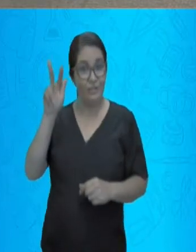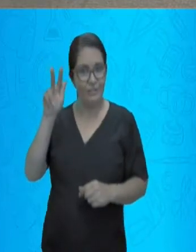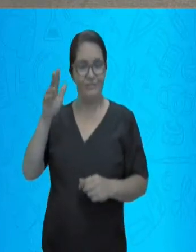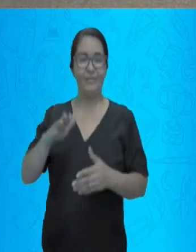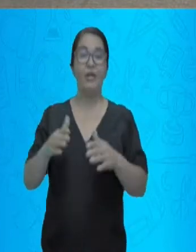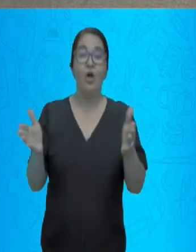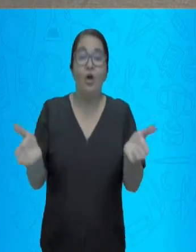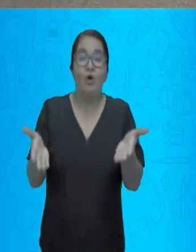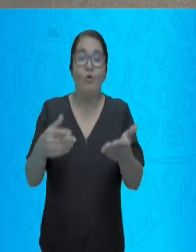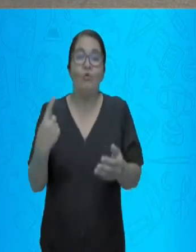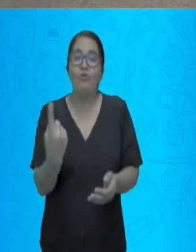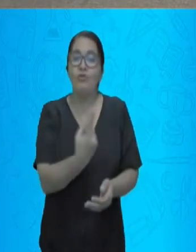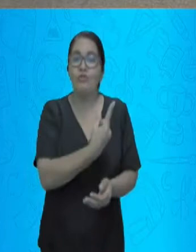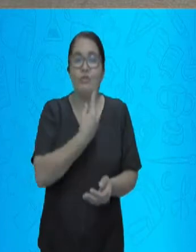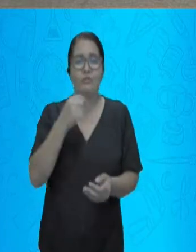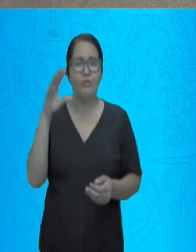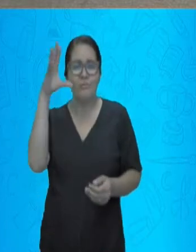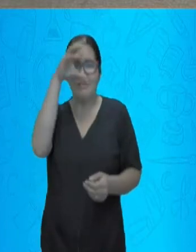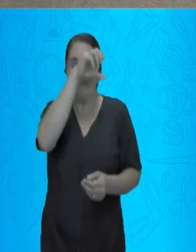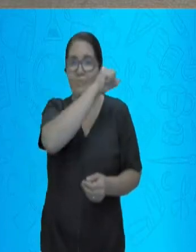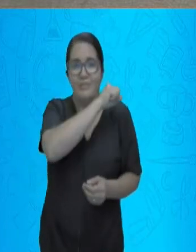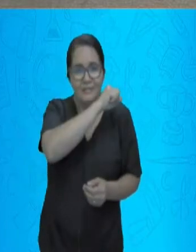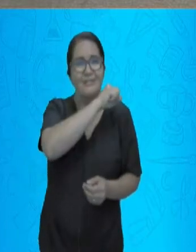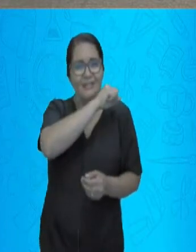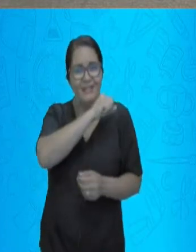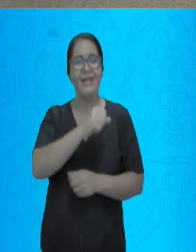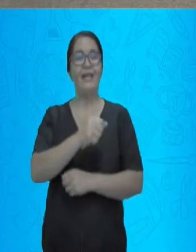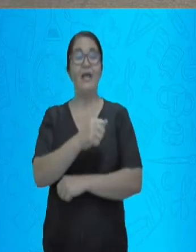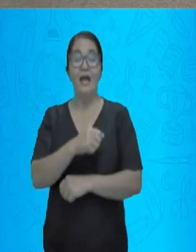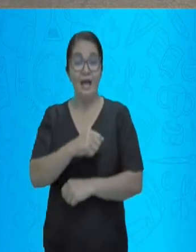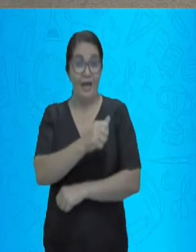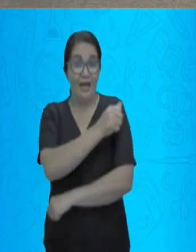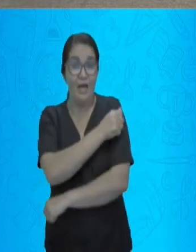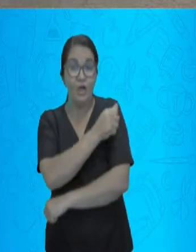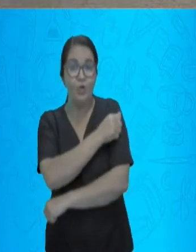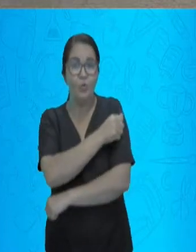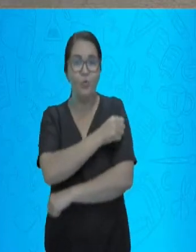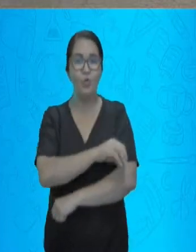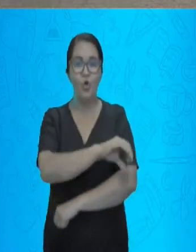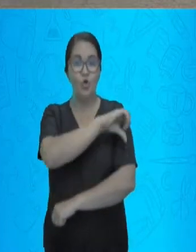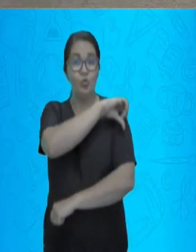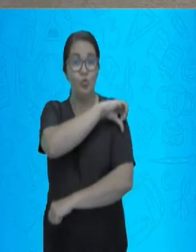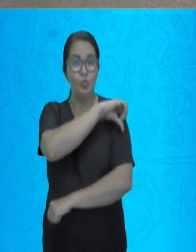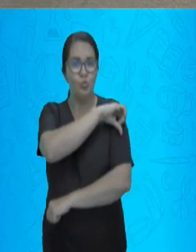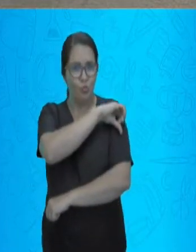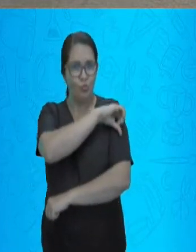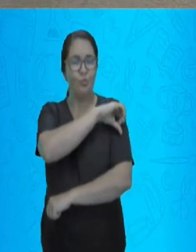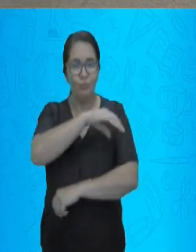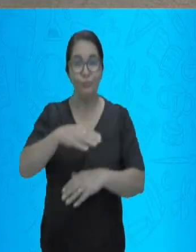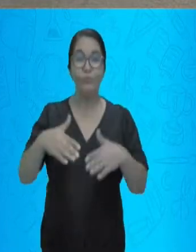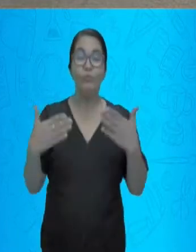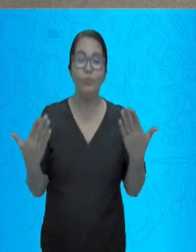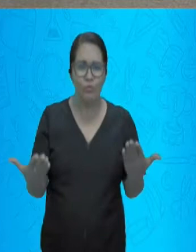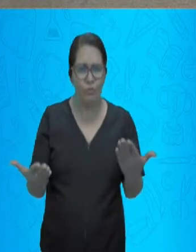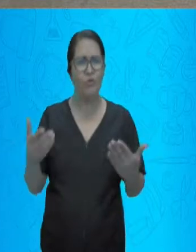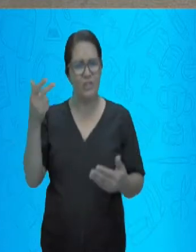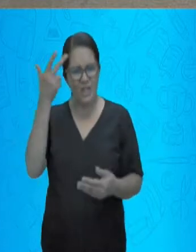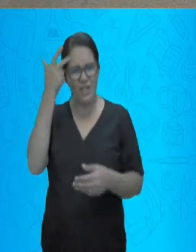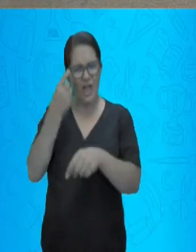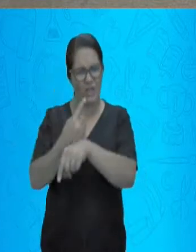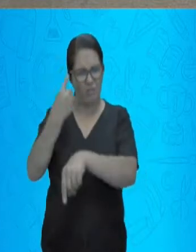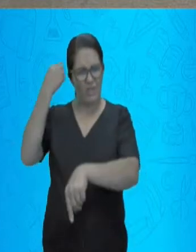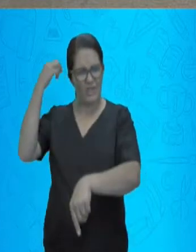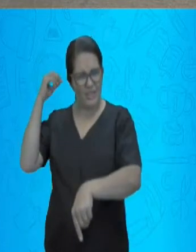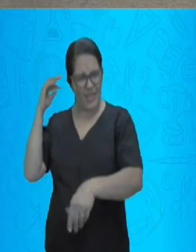hoje estou aqui para falar com você, aluno do 9º ano. Nós já falamos sobre